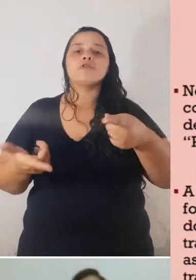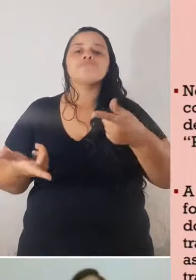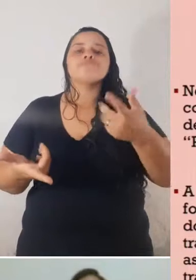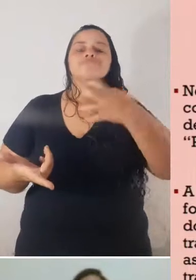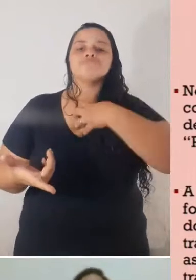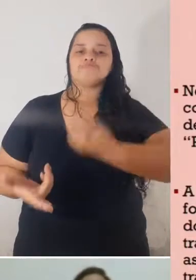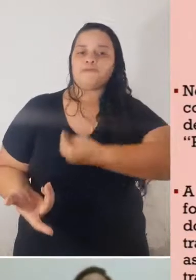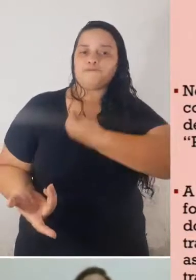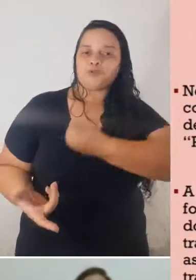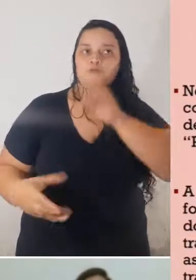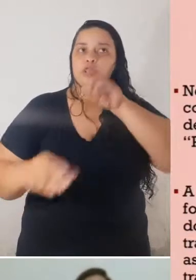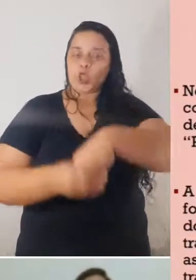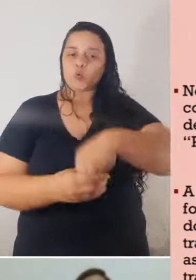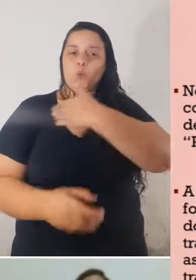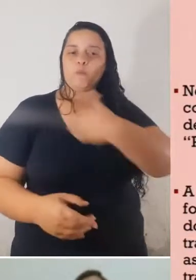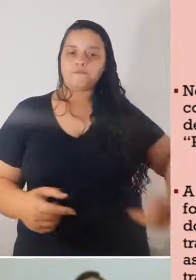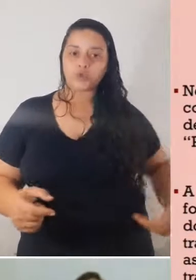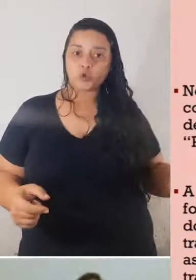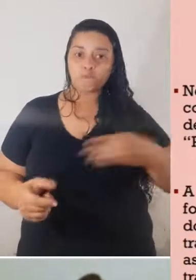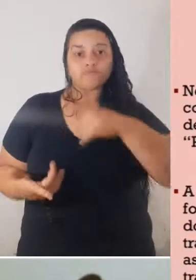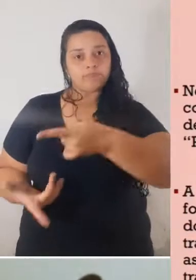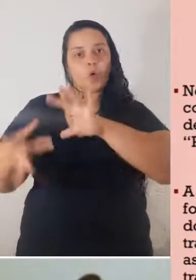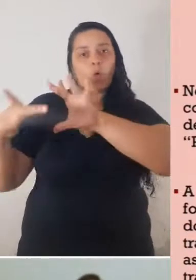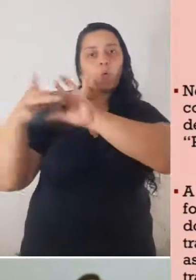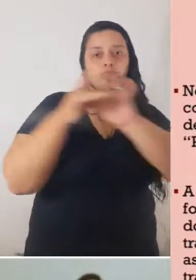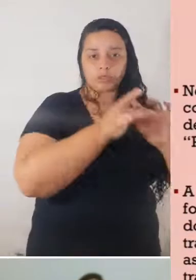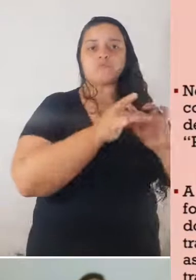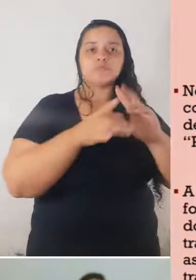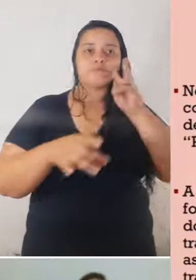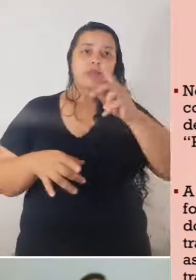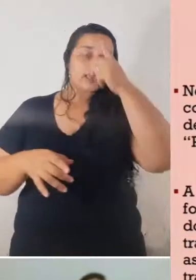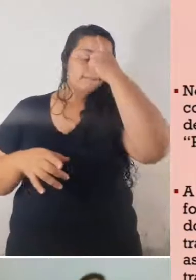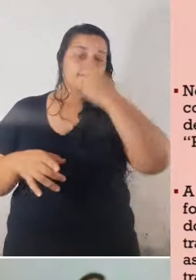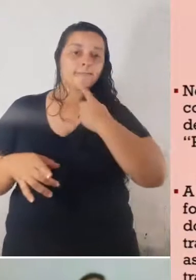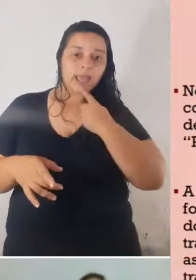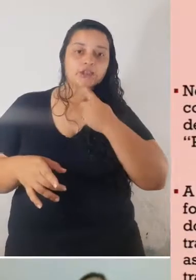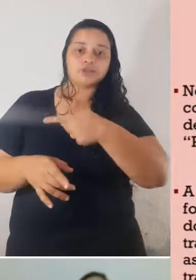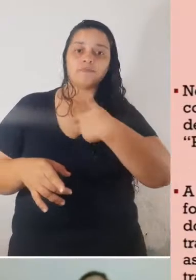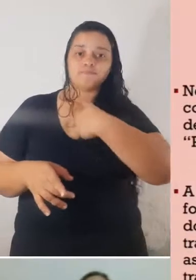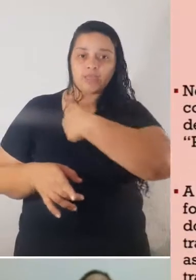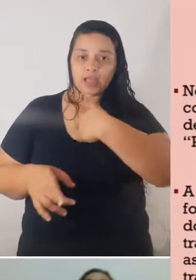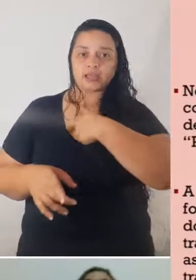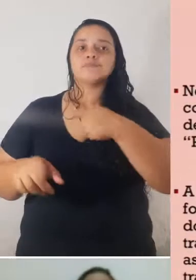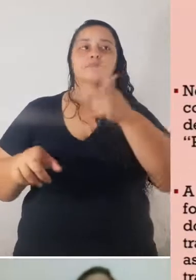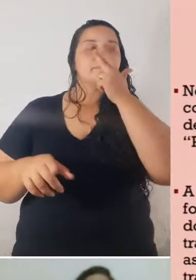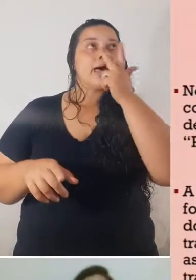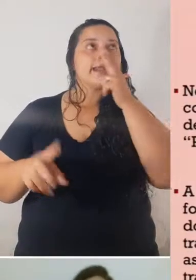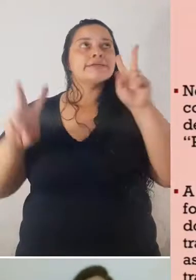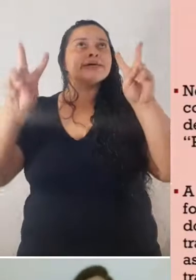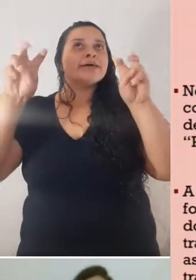Novo. E é nesse contexto, então, que o Vargas, a imagem do Vargas vai ser constituída como o pai